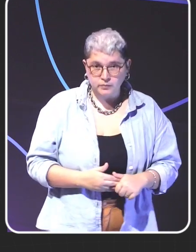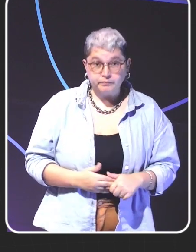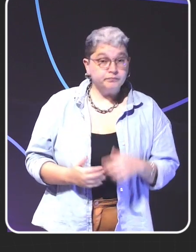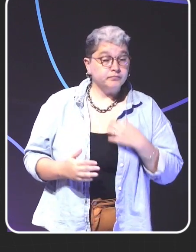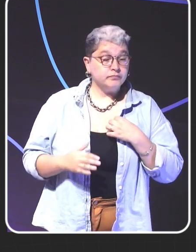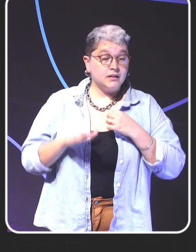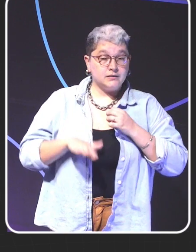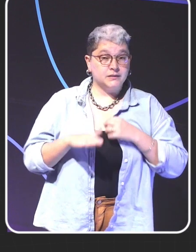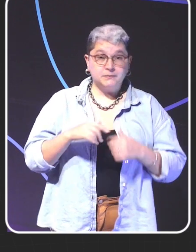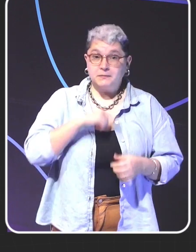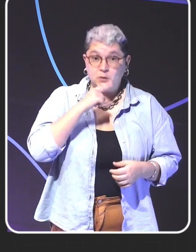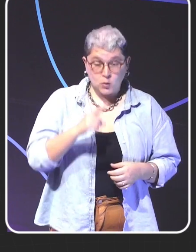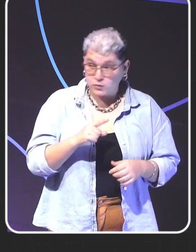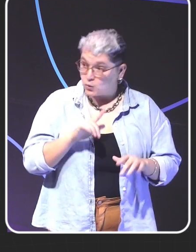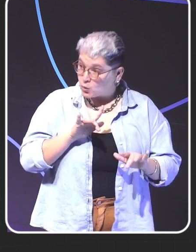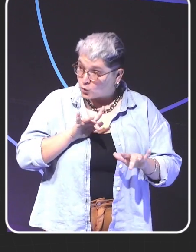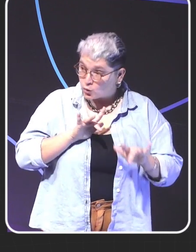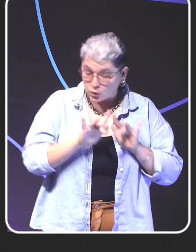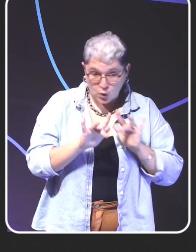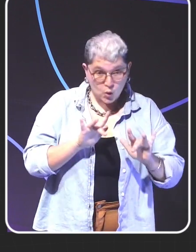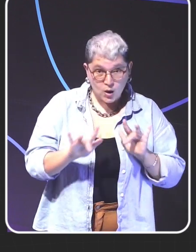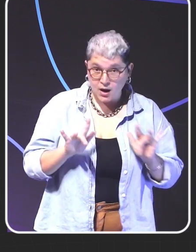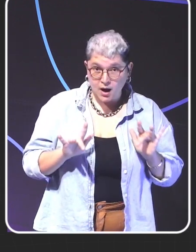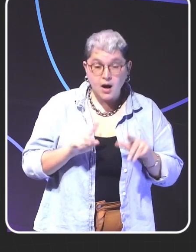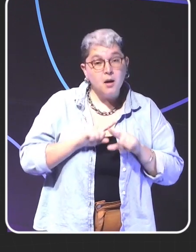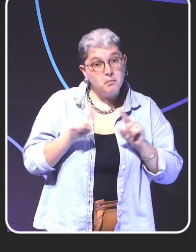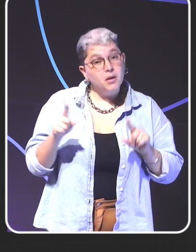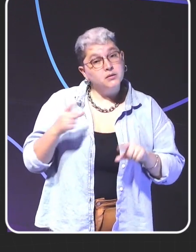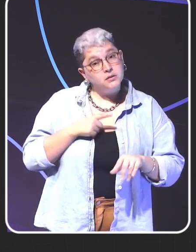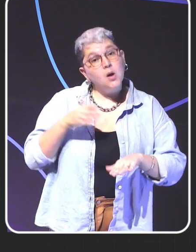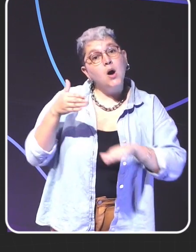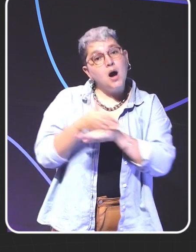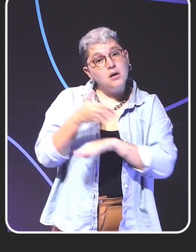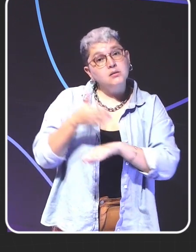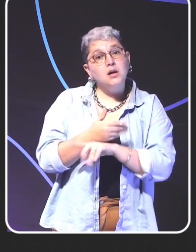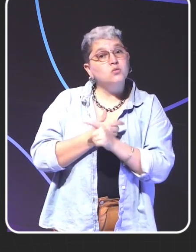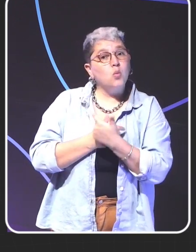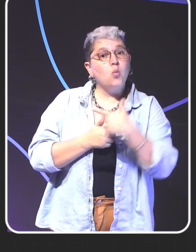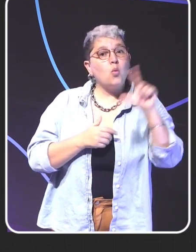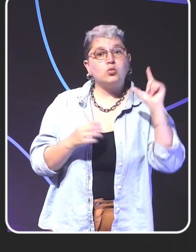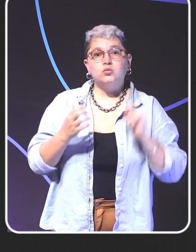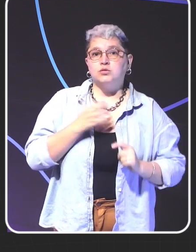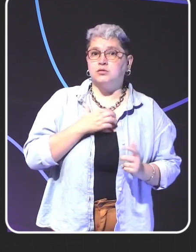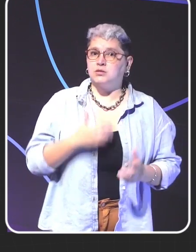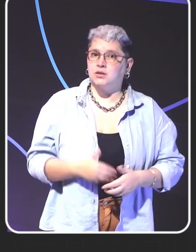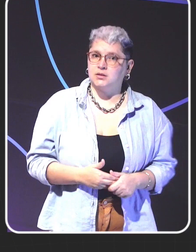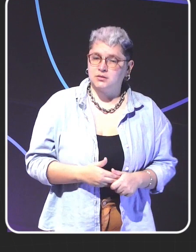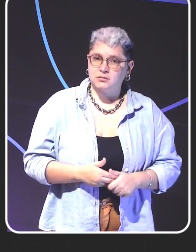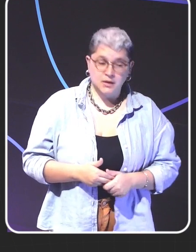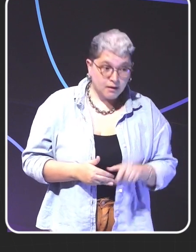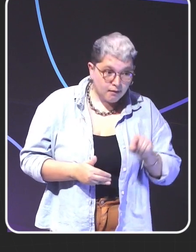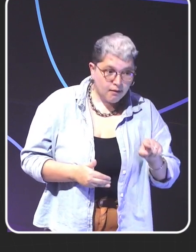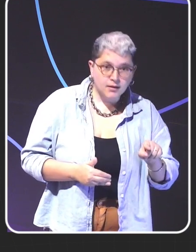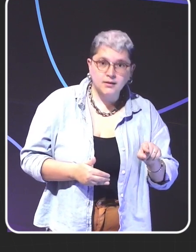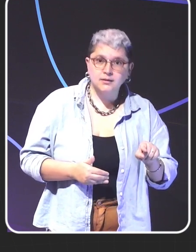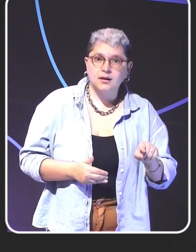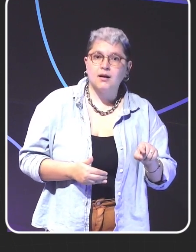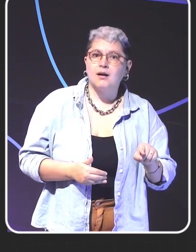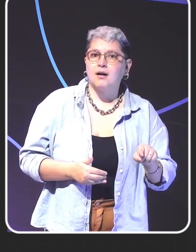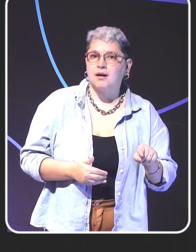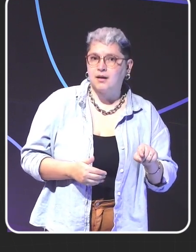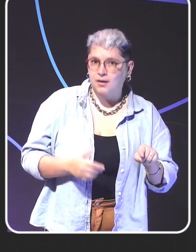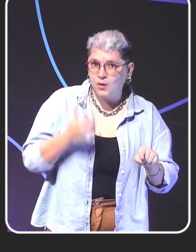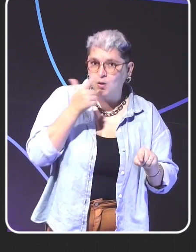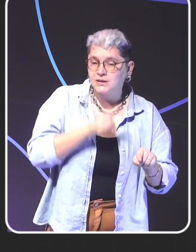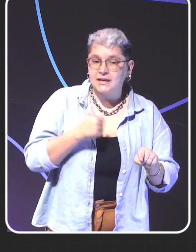consiga tocá-lo, eu consigo ter acesso de um outro formato. E aí, ali mesmo no totem, eu consigo efetuar a compra. E aí eu